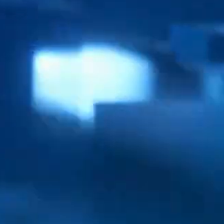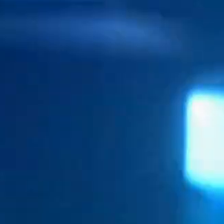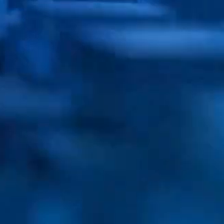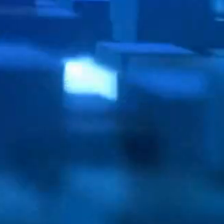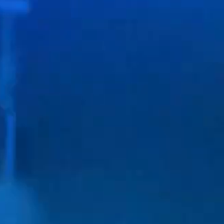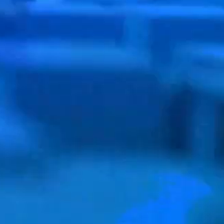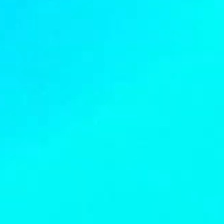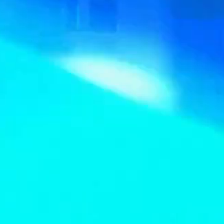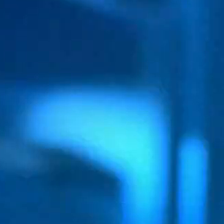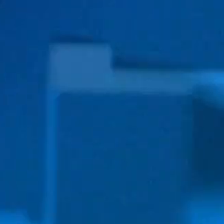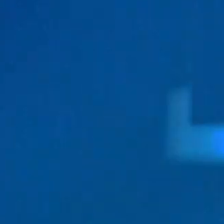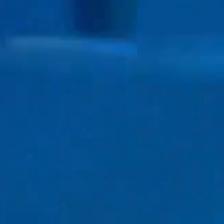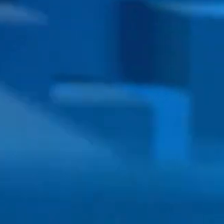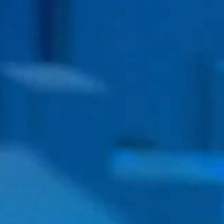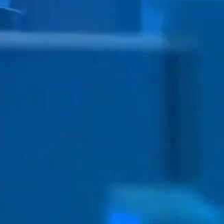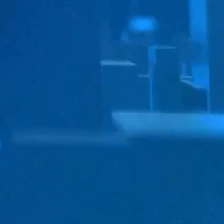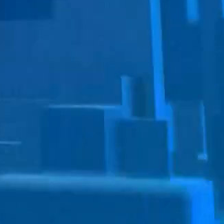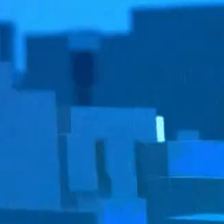Música